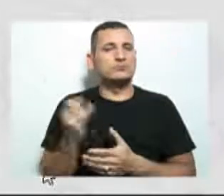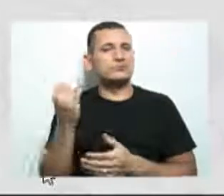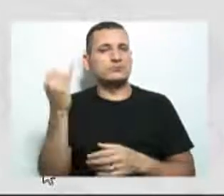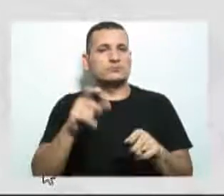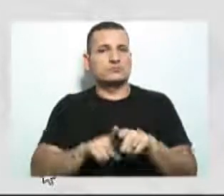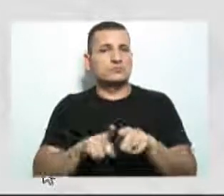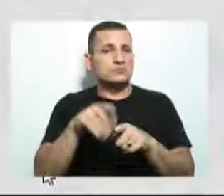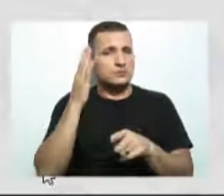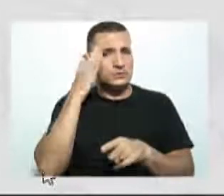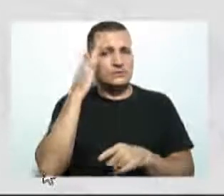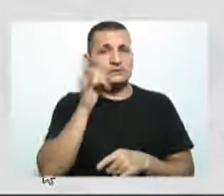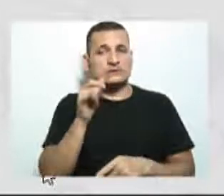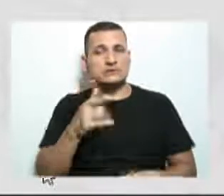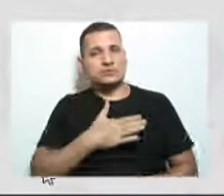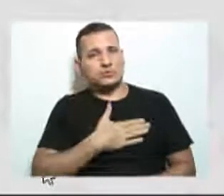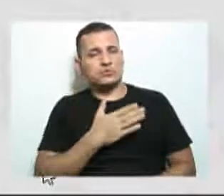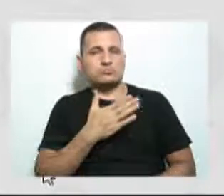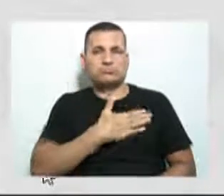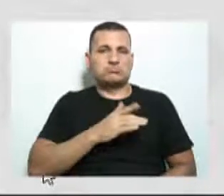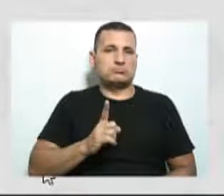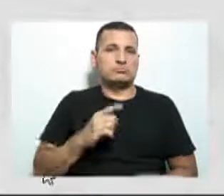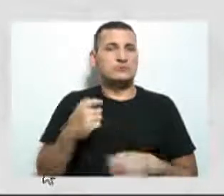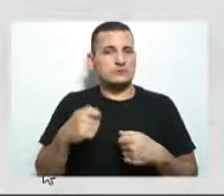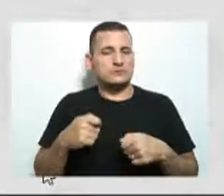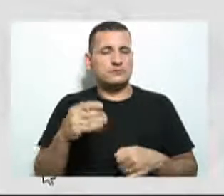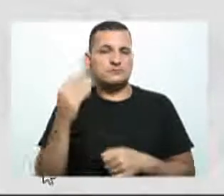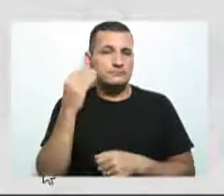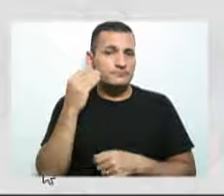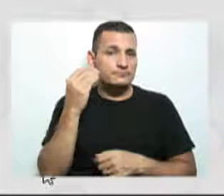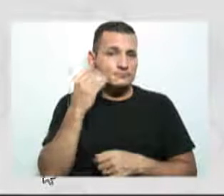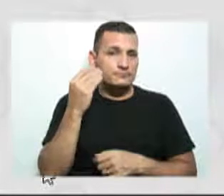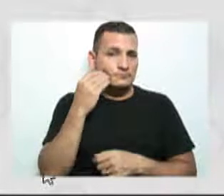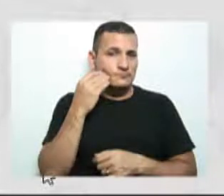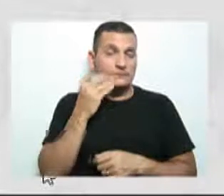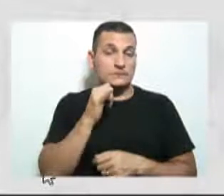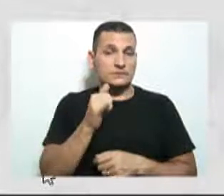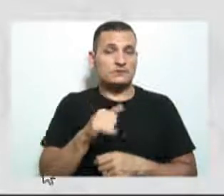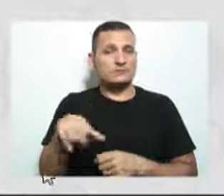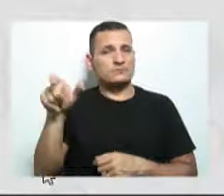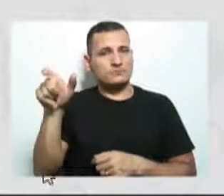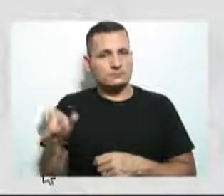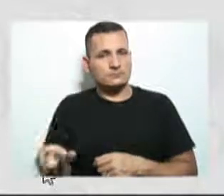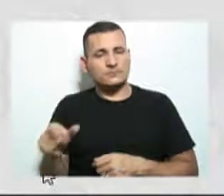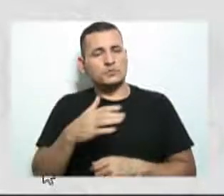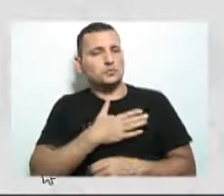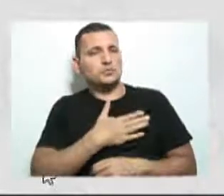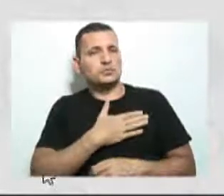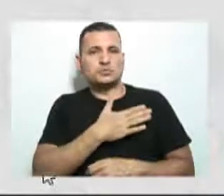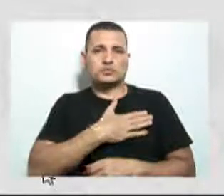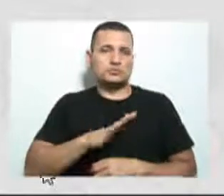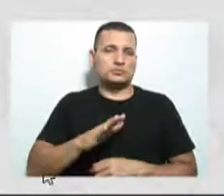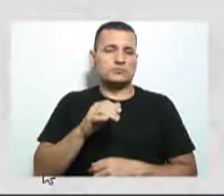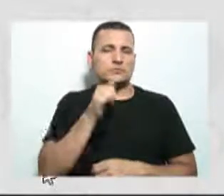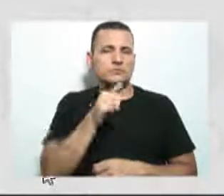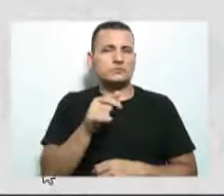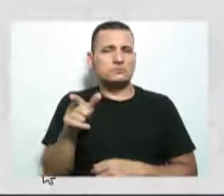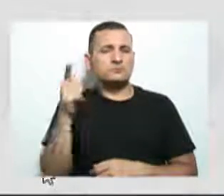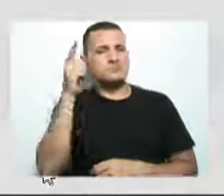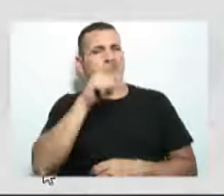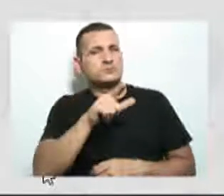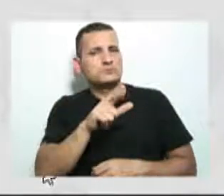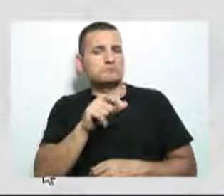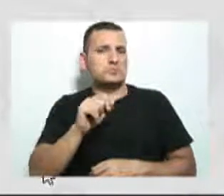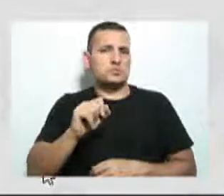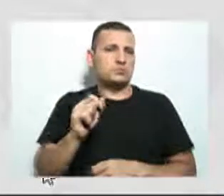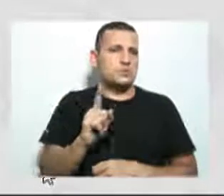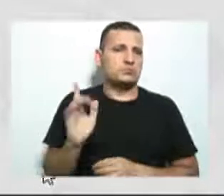É necessário verificar se as expectativas foram ou não atingidas ou